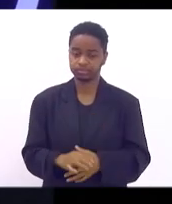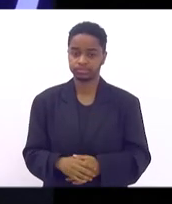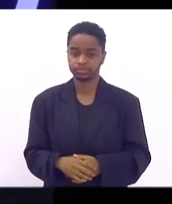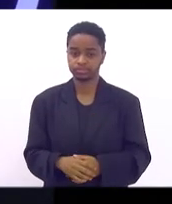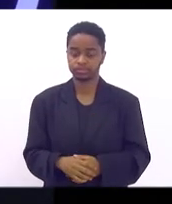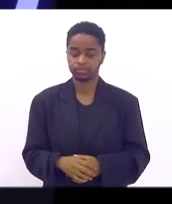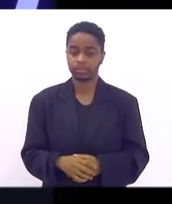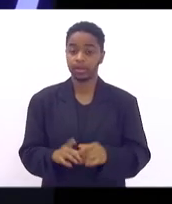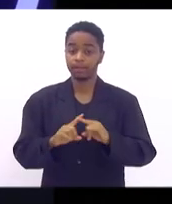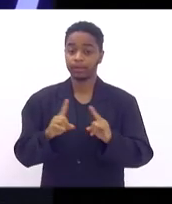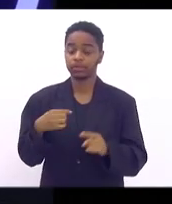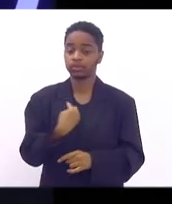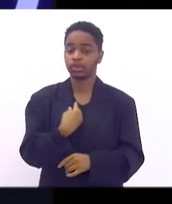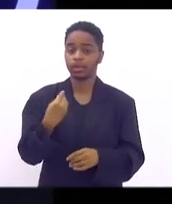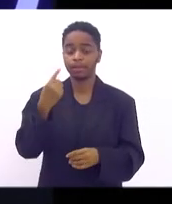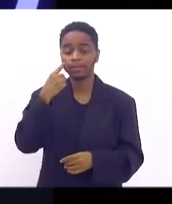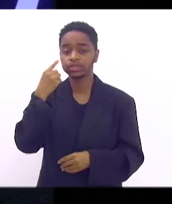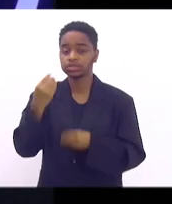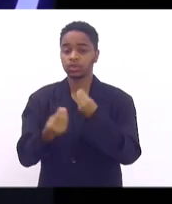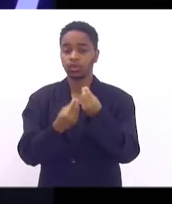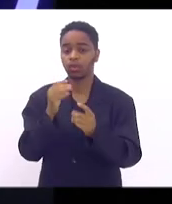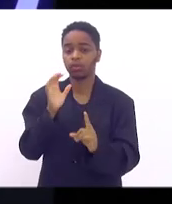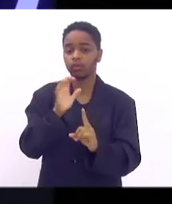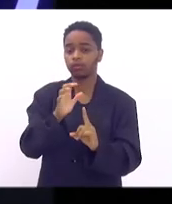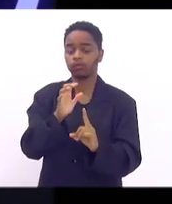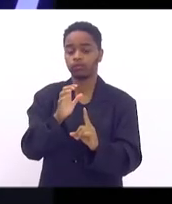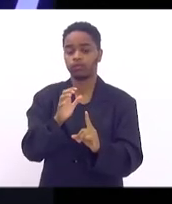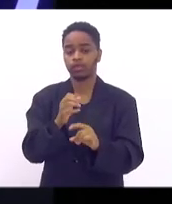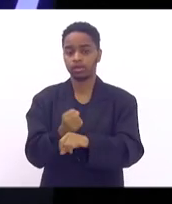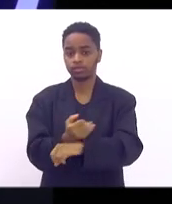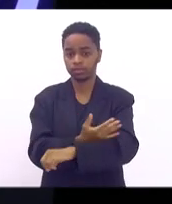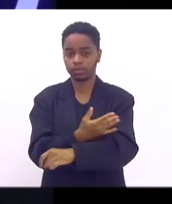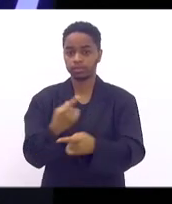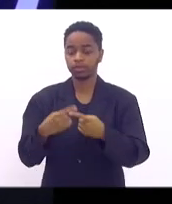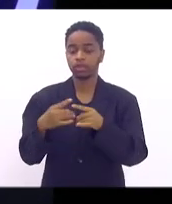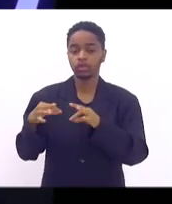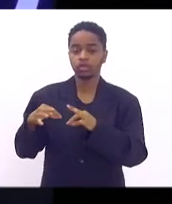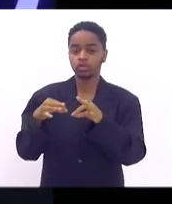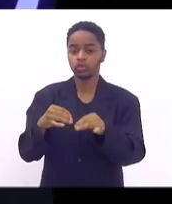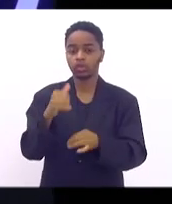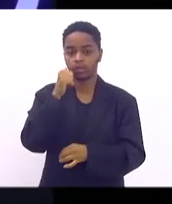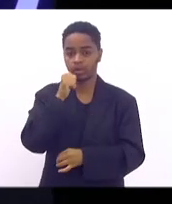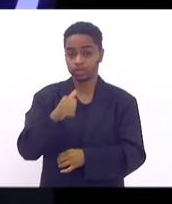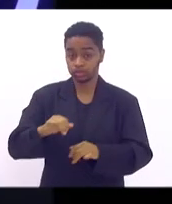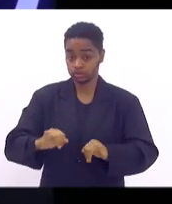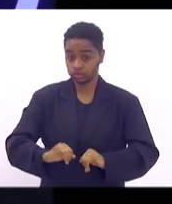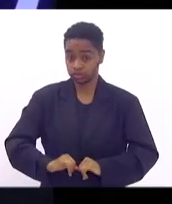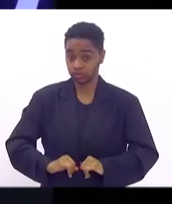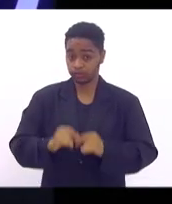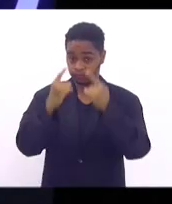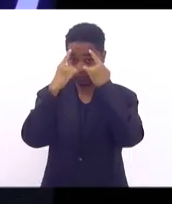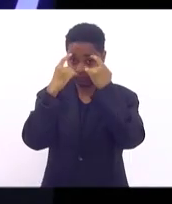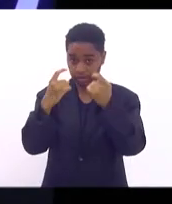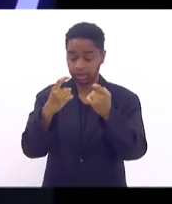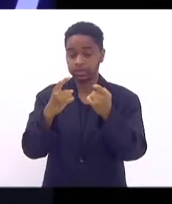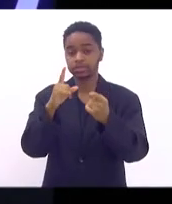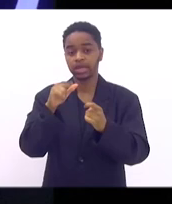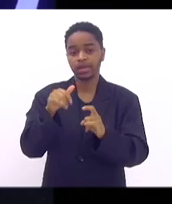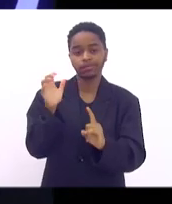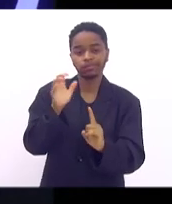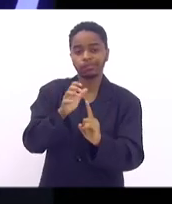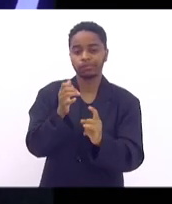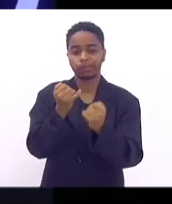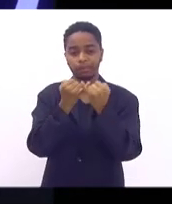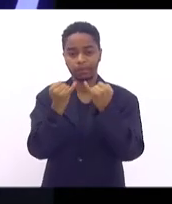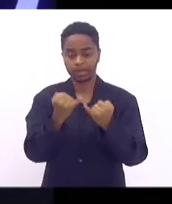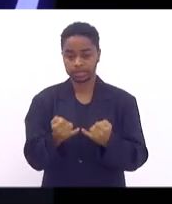gente, para pensar nos impactos emocionais, toda mulher vítima de violência, os impactos são parecidos. Eu vou ressaltar